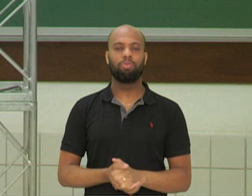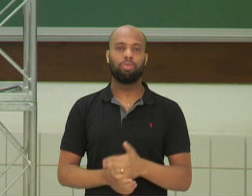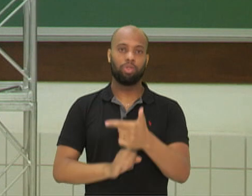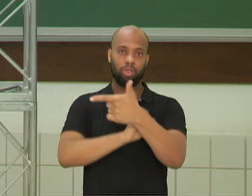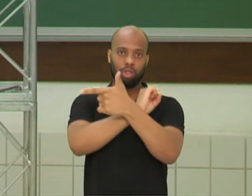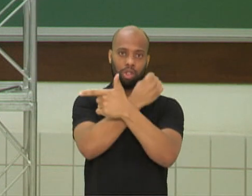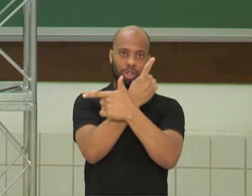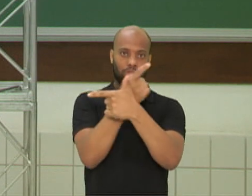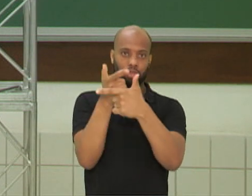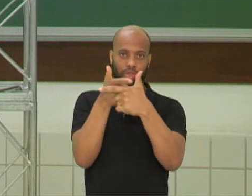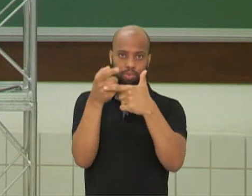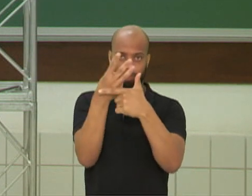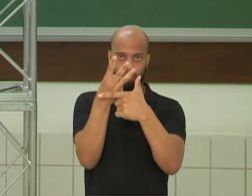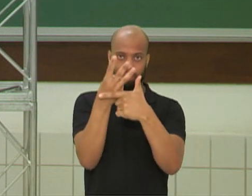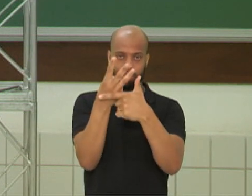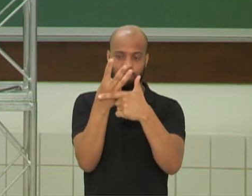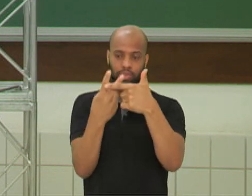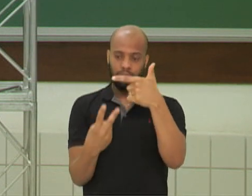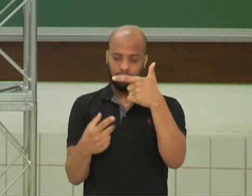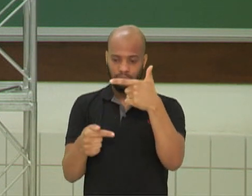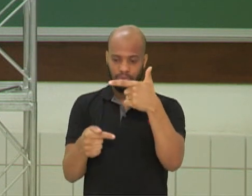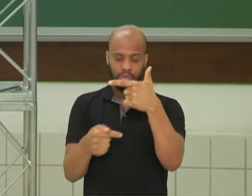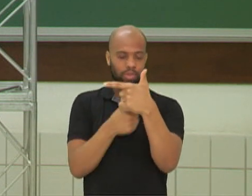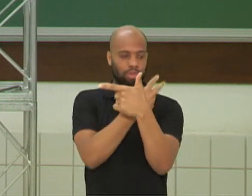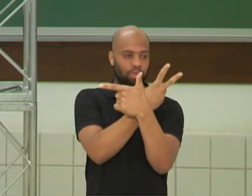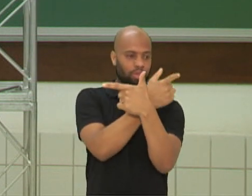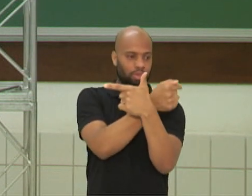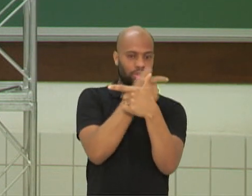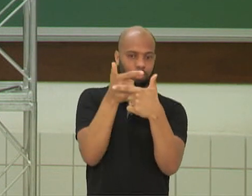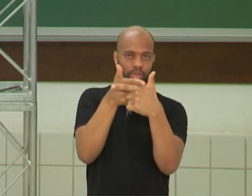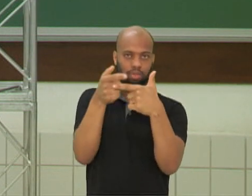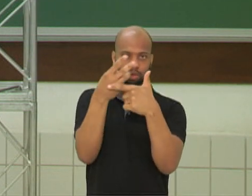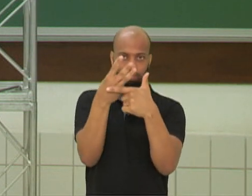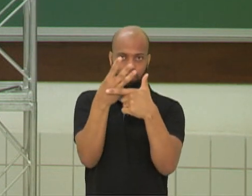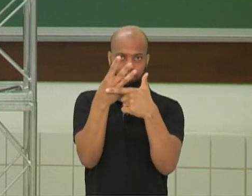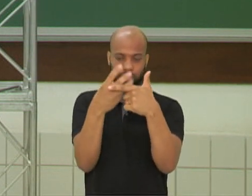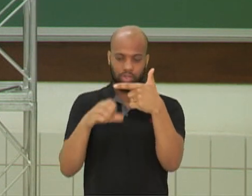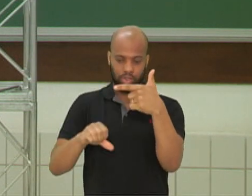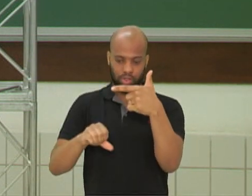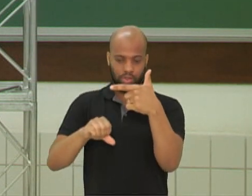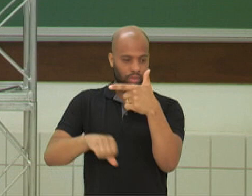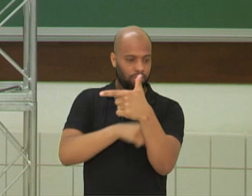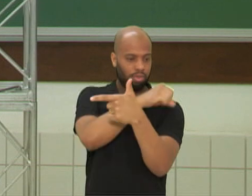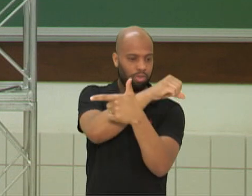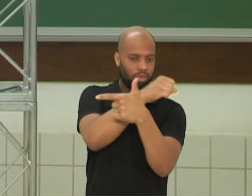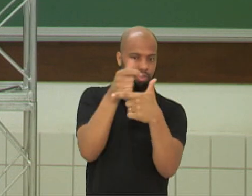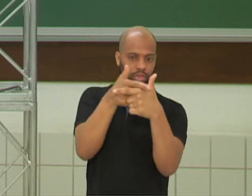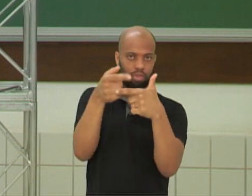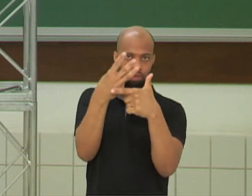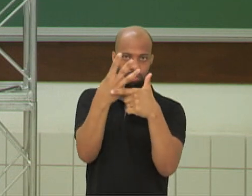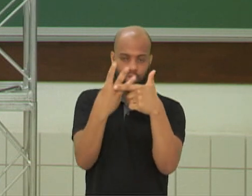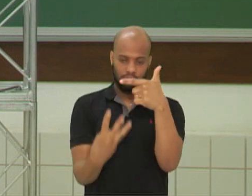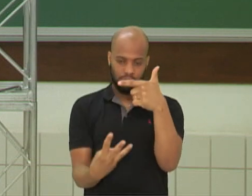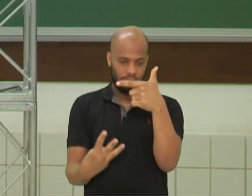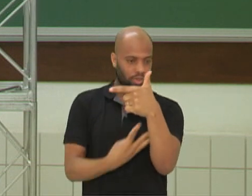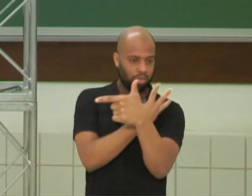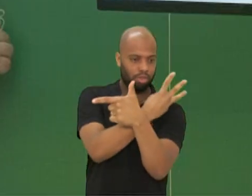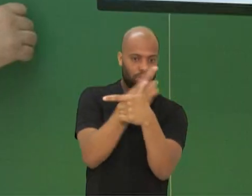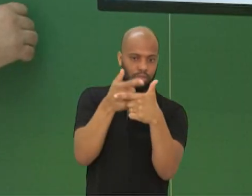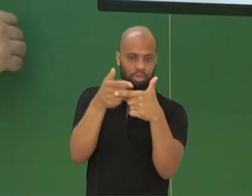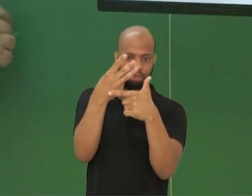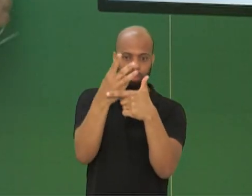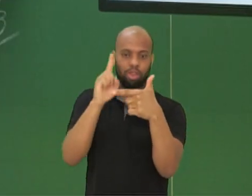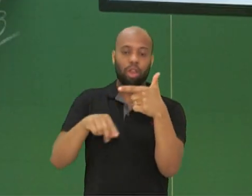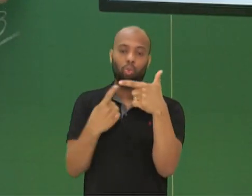Perceba que você tem no numerador uma potência, uma base diferente da outra, mas com o mesmo